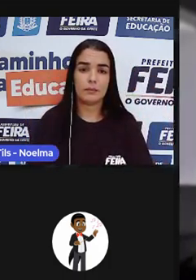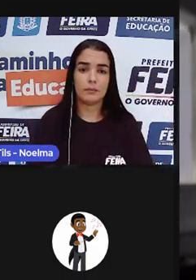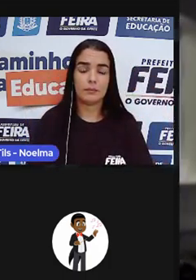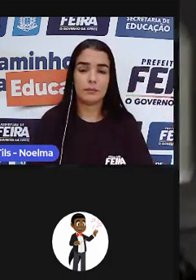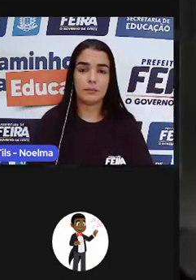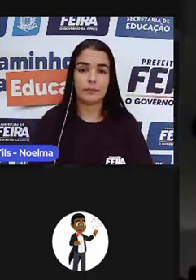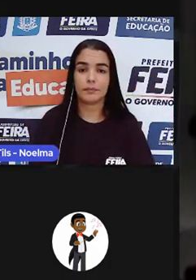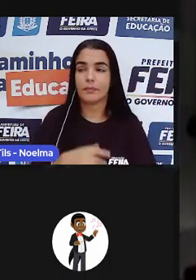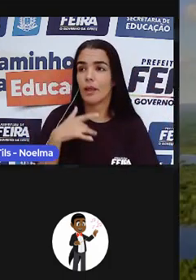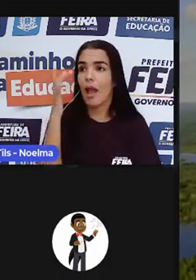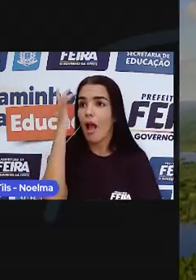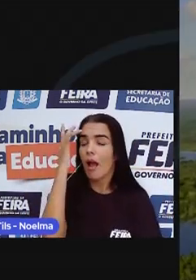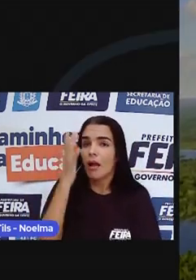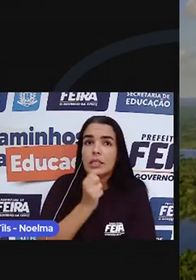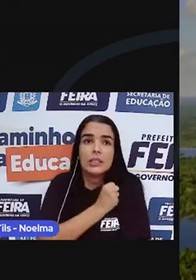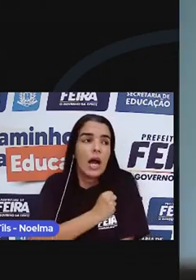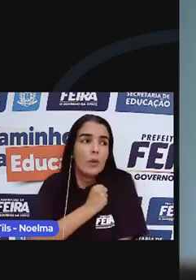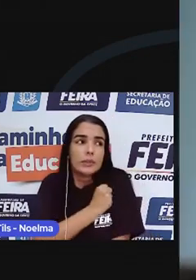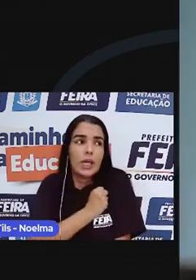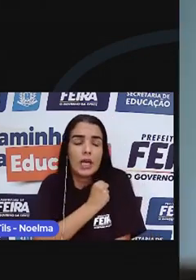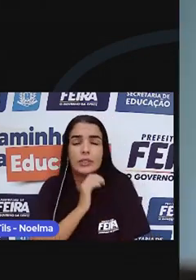Acho que a saudade já começou.